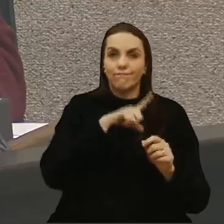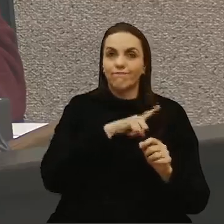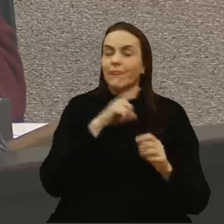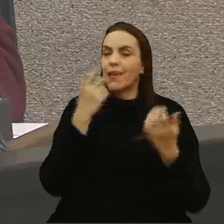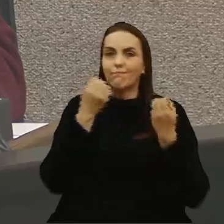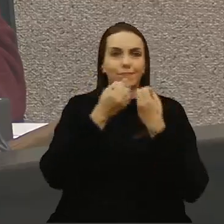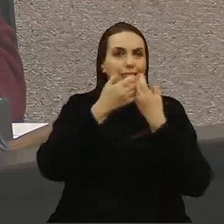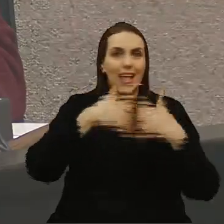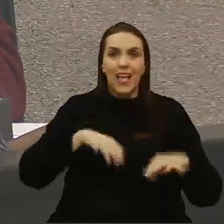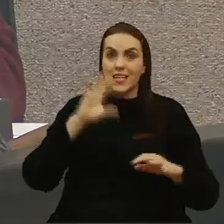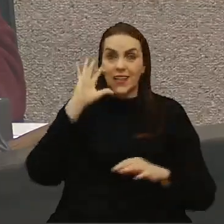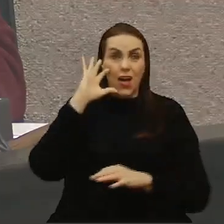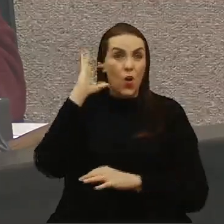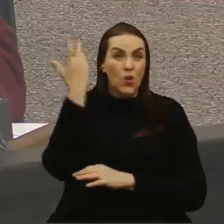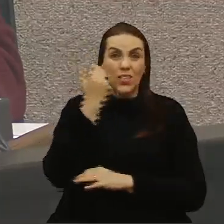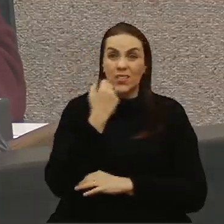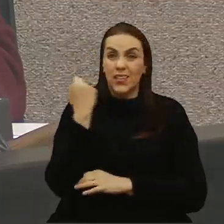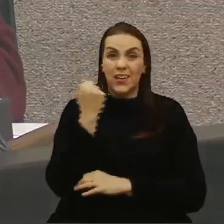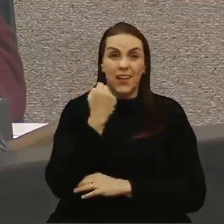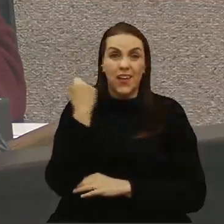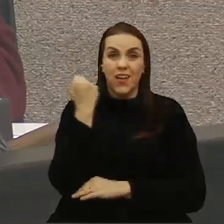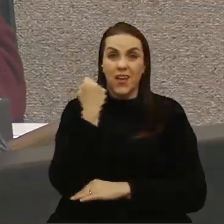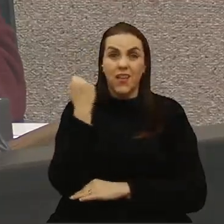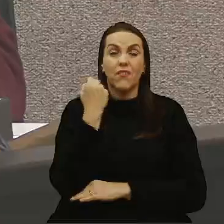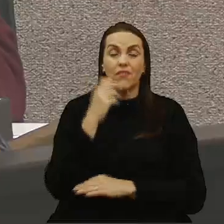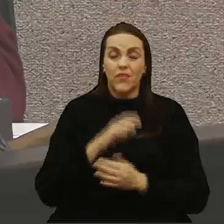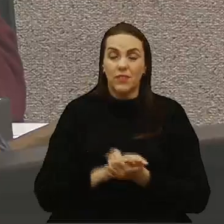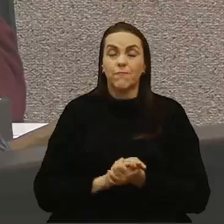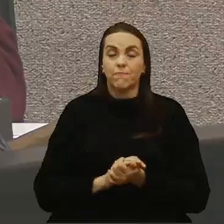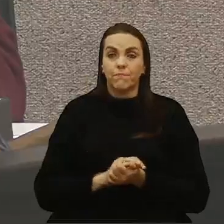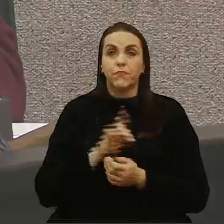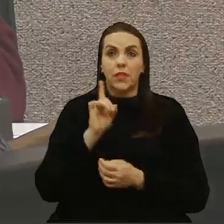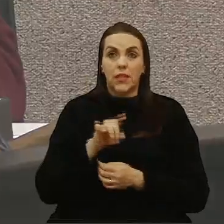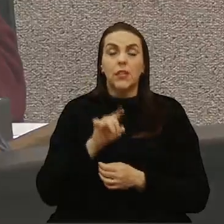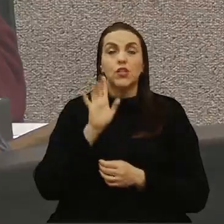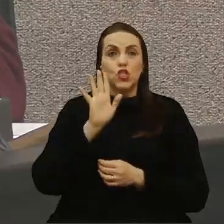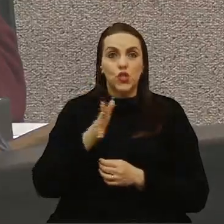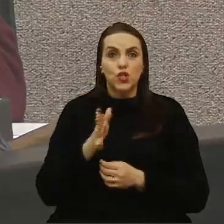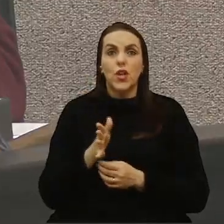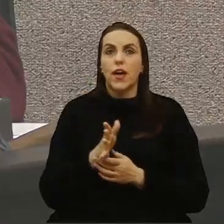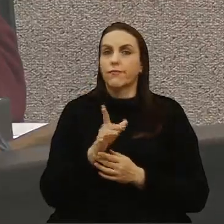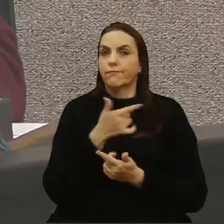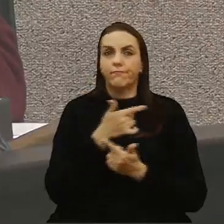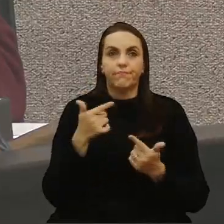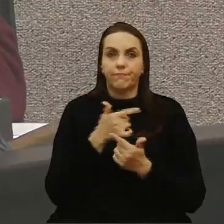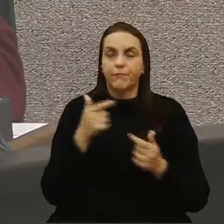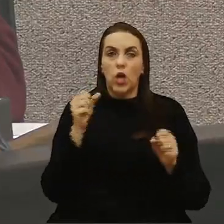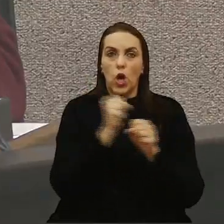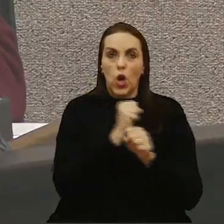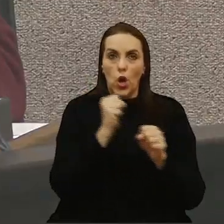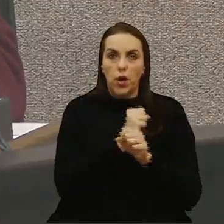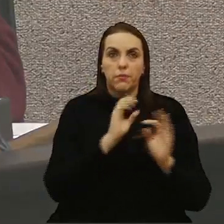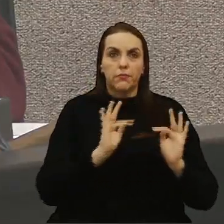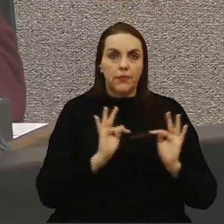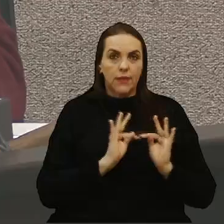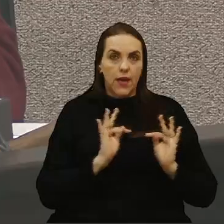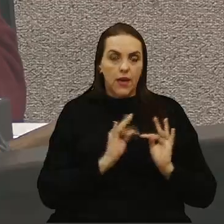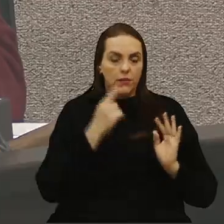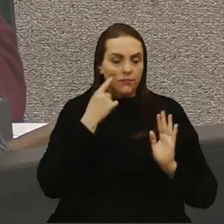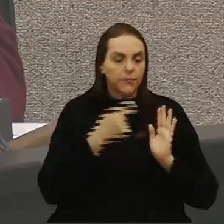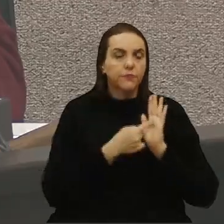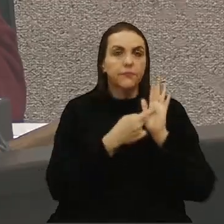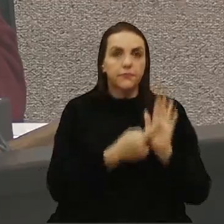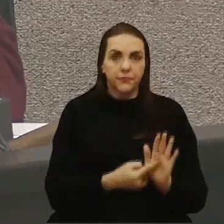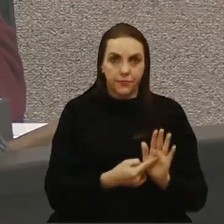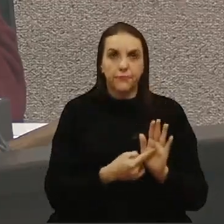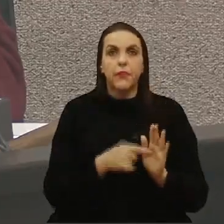tragédia anunciada no nosso município. Apesar de não ter passado a obra pelos técnicos para ser apresentada no PAC,